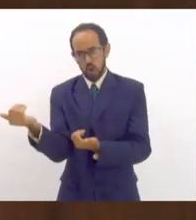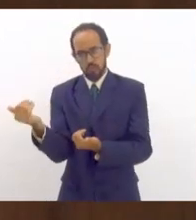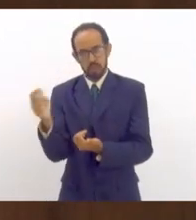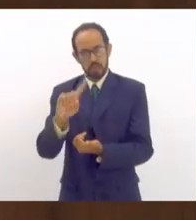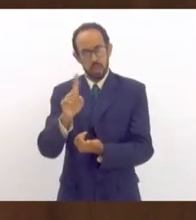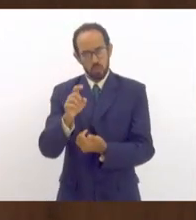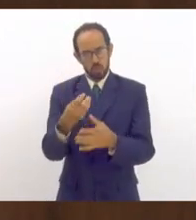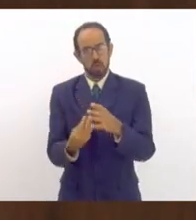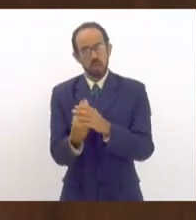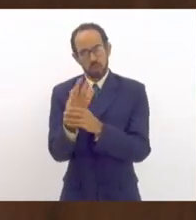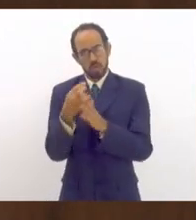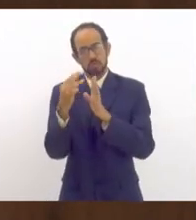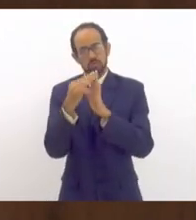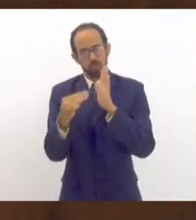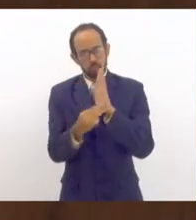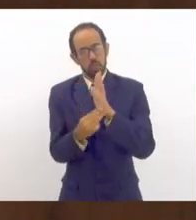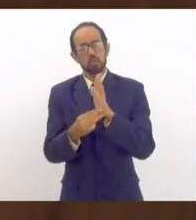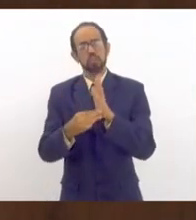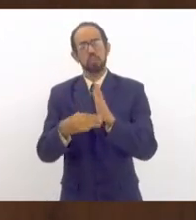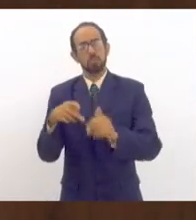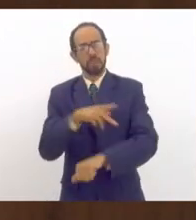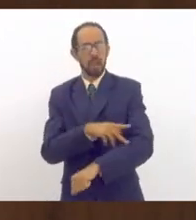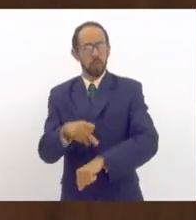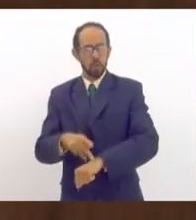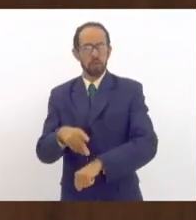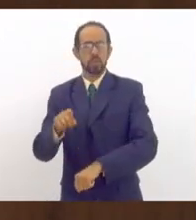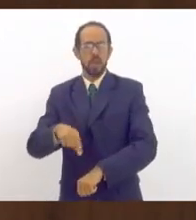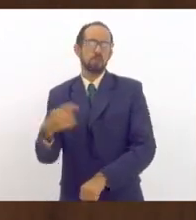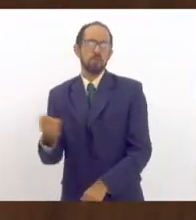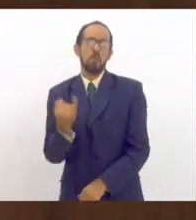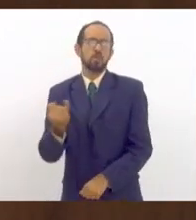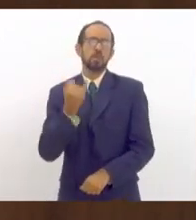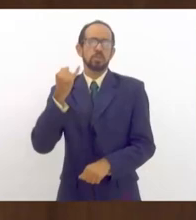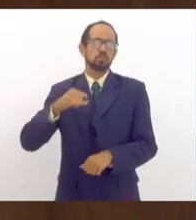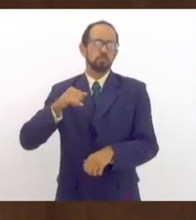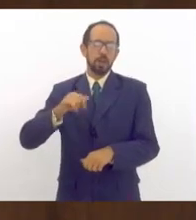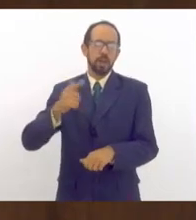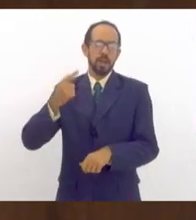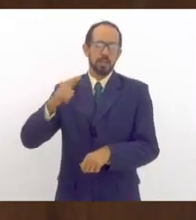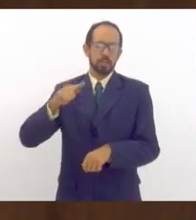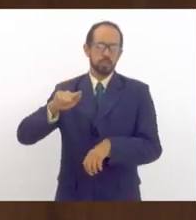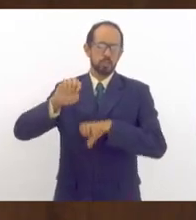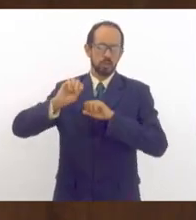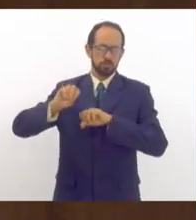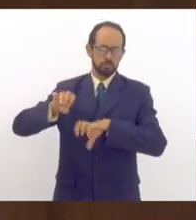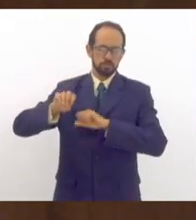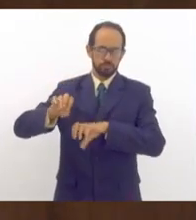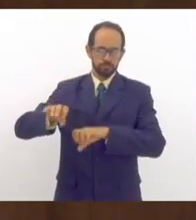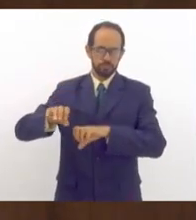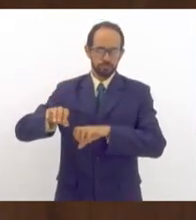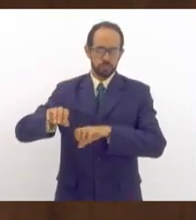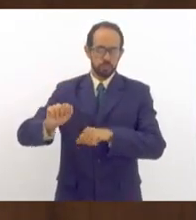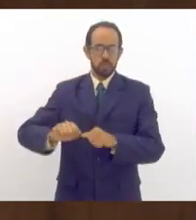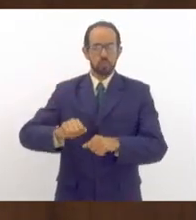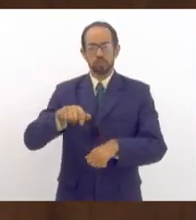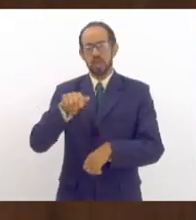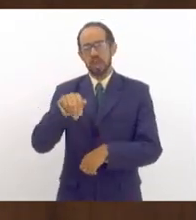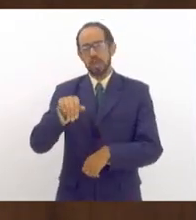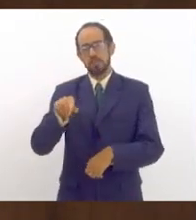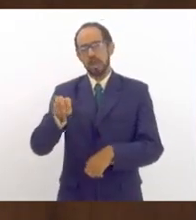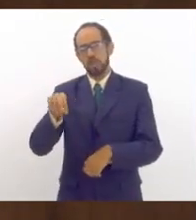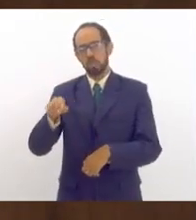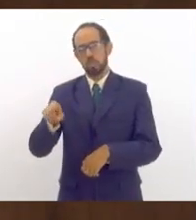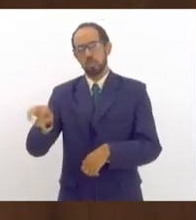metodologias pedagógicas que garantam o ensino e aprendizagem e os animadores culturais foram fundamentais para isso